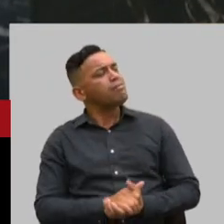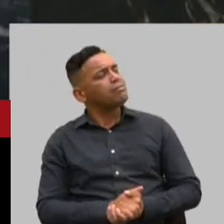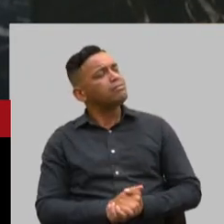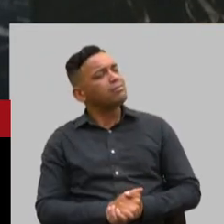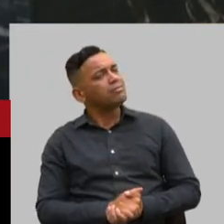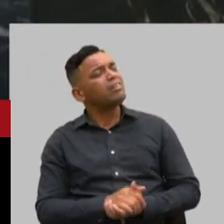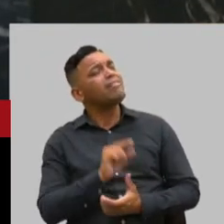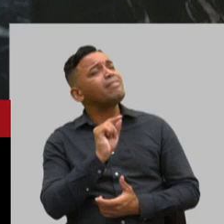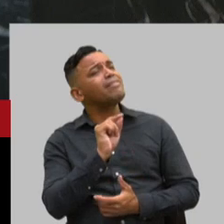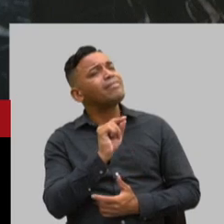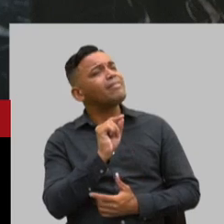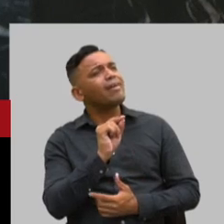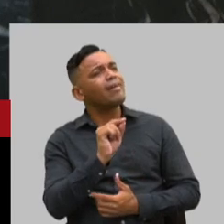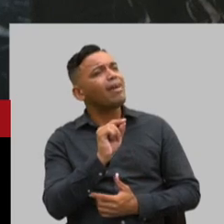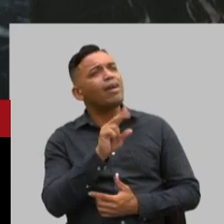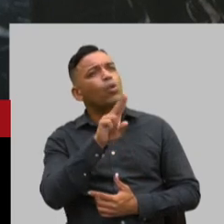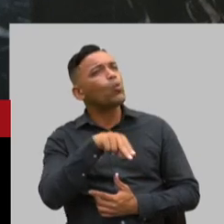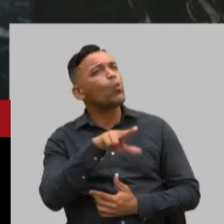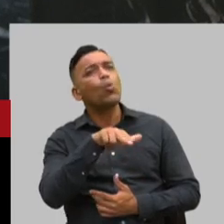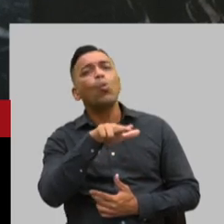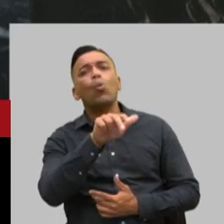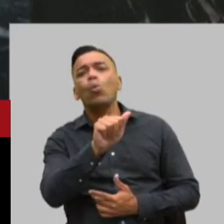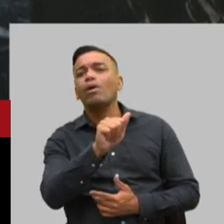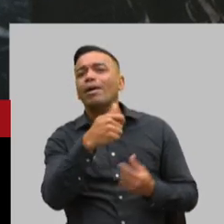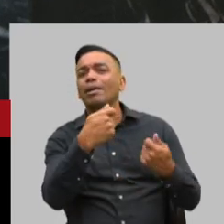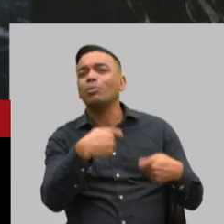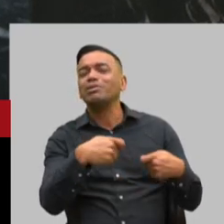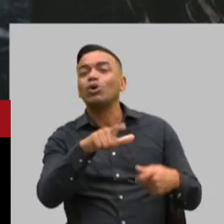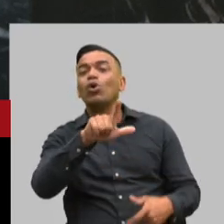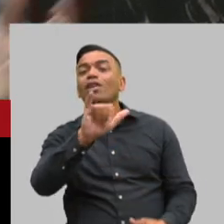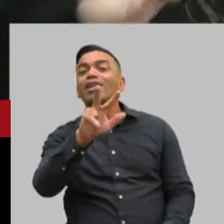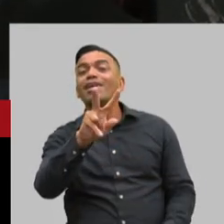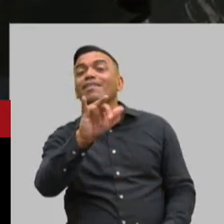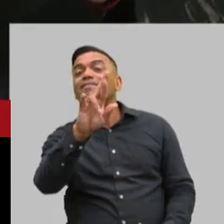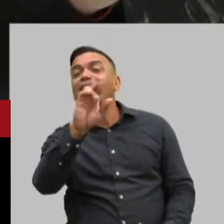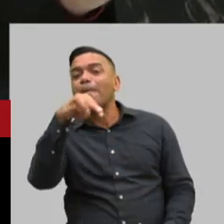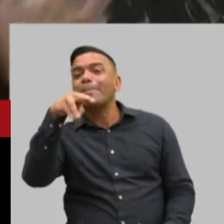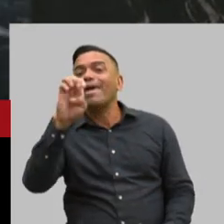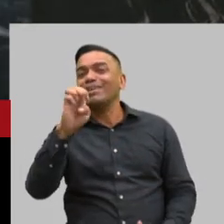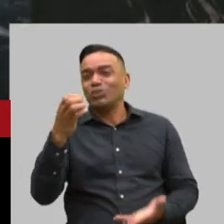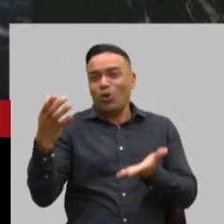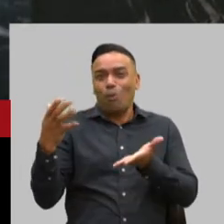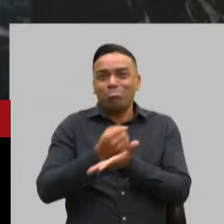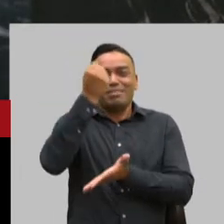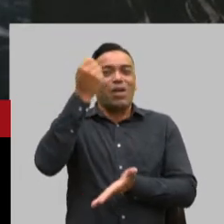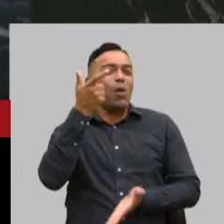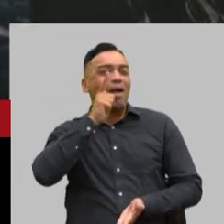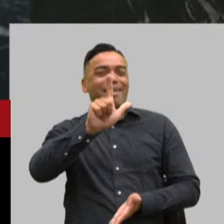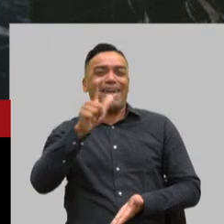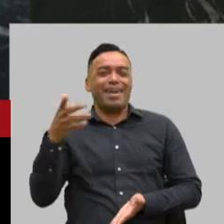é que nunca precisou na vida de um Livramento? Portanto, eu estou feliz que eu já ganhei o meu.